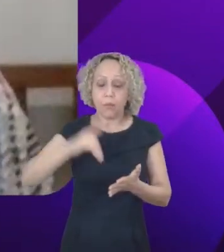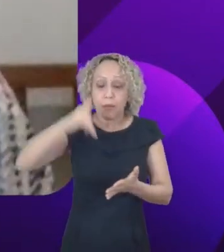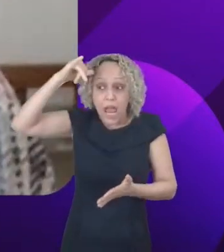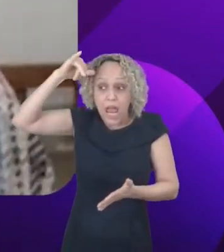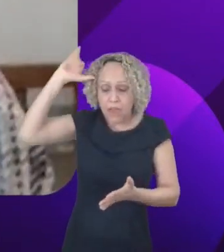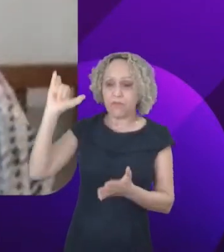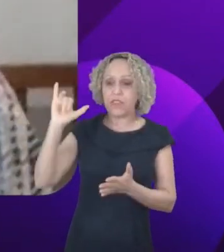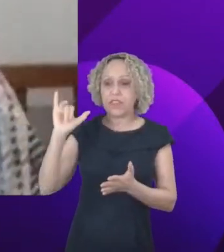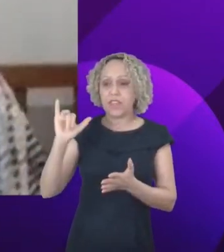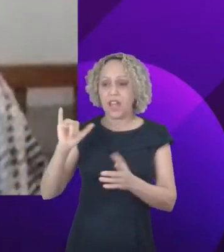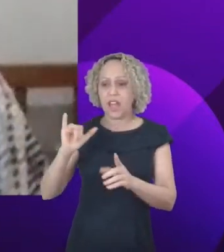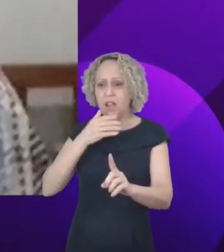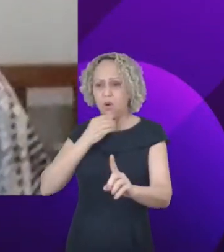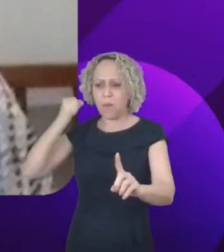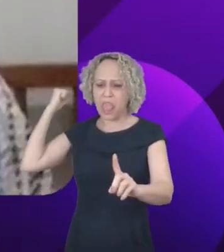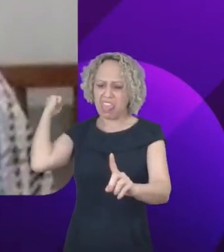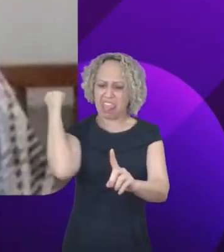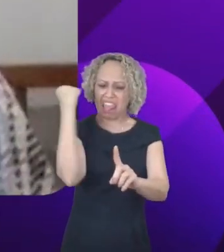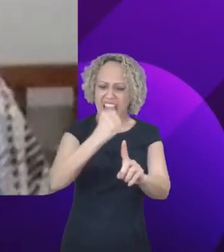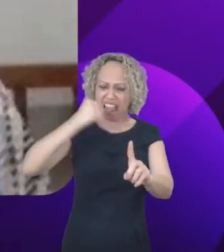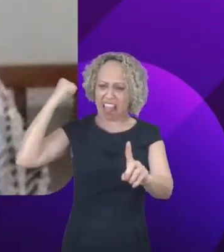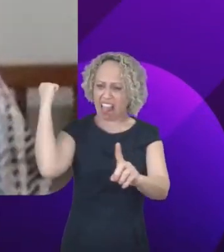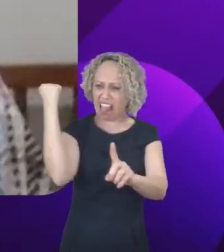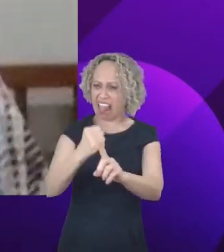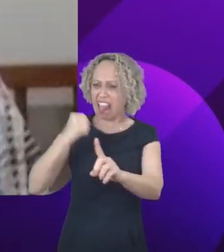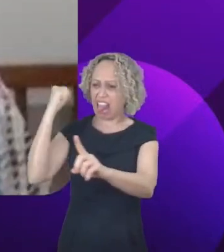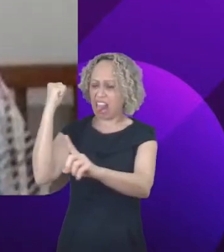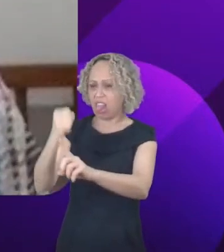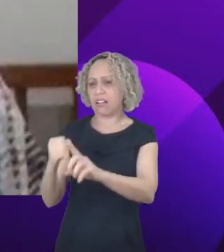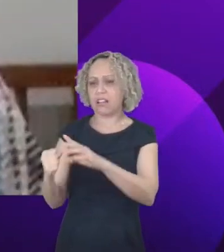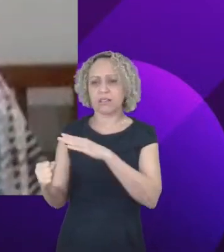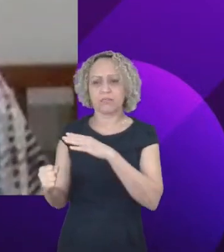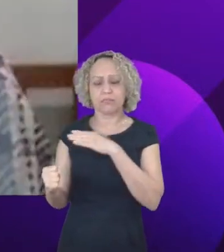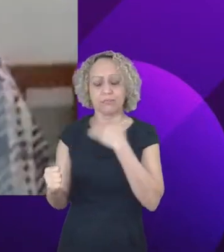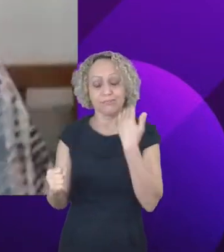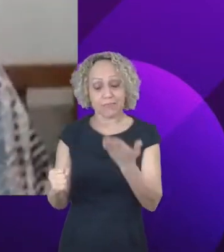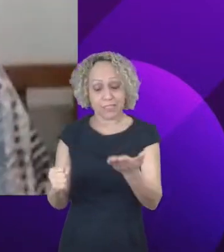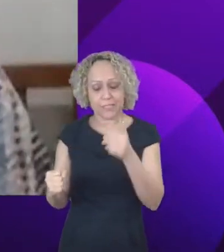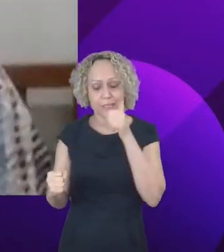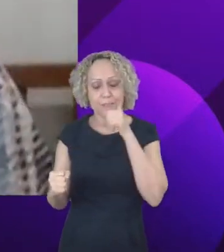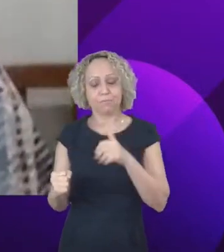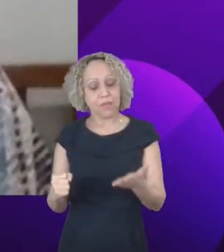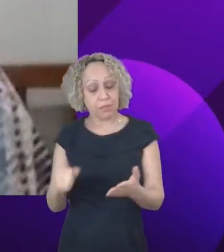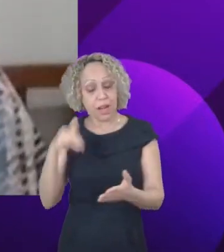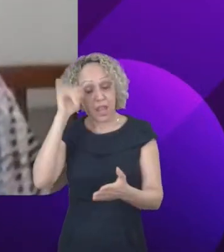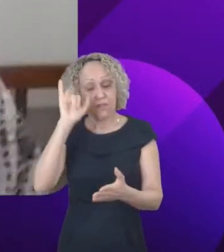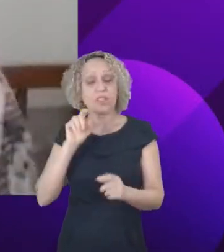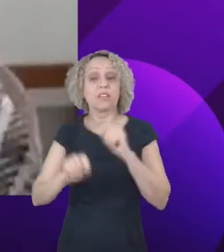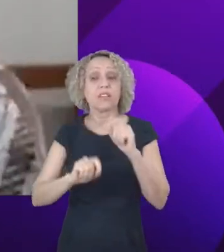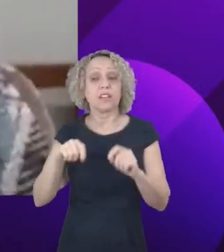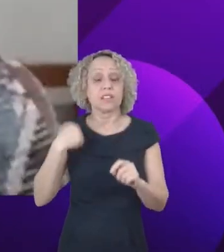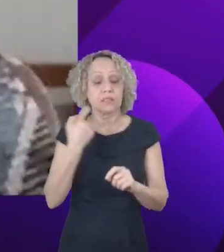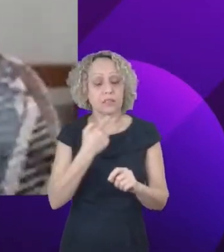são 73 ações, e ele foi lançado em 19 de março deste ano, para que nós